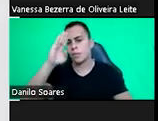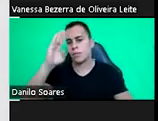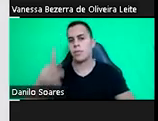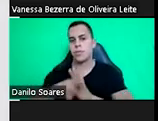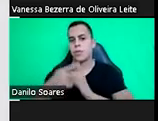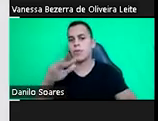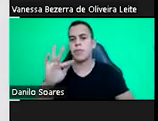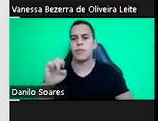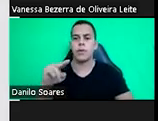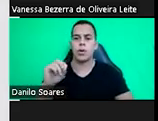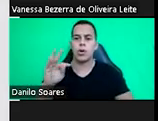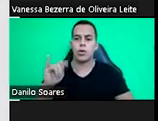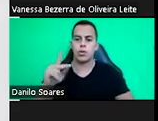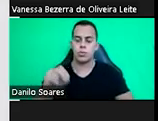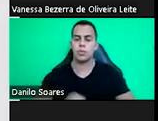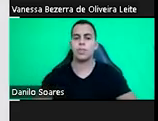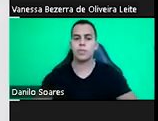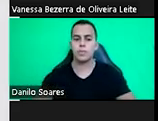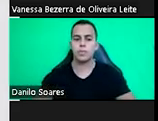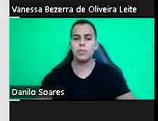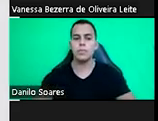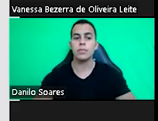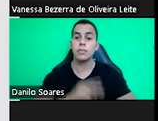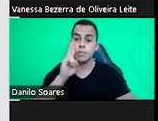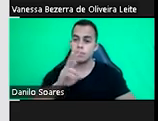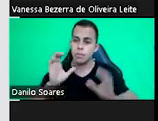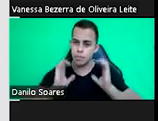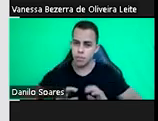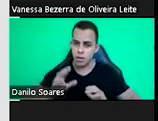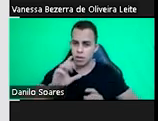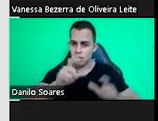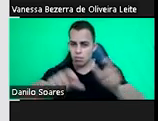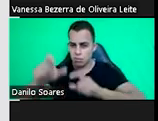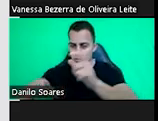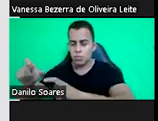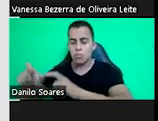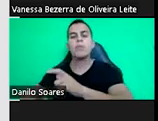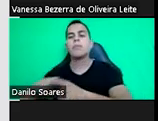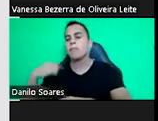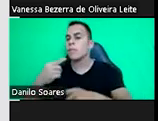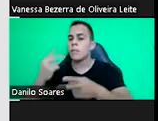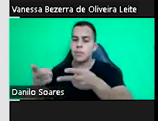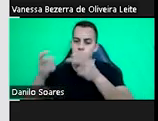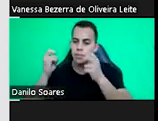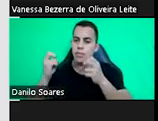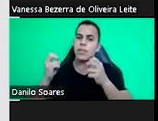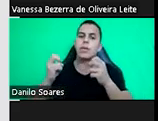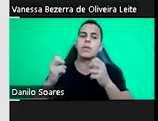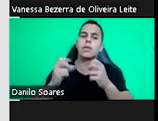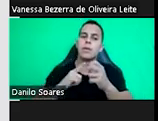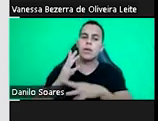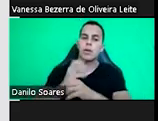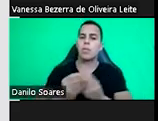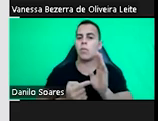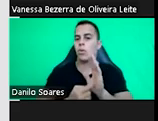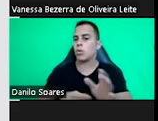fenótipo. E quando a gente olha para o comportamento dos scores, a gente vê aqui em todas as situações, aqui na amostra total, bem na